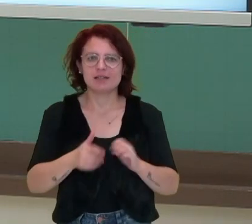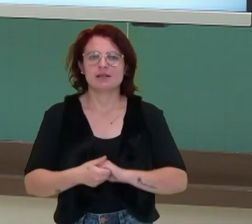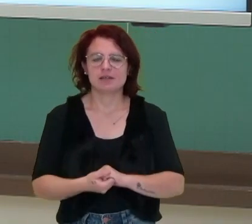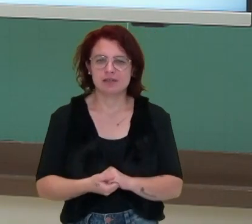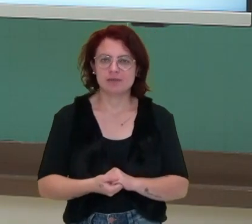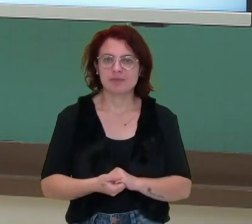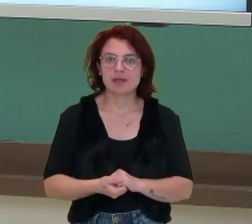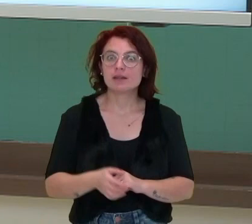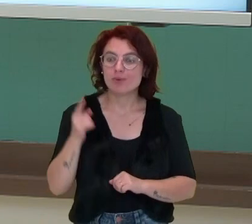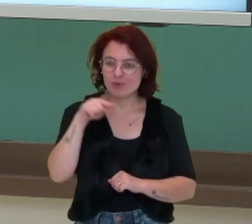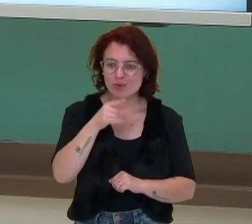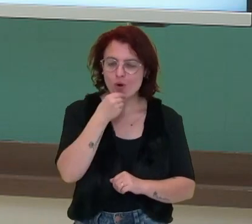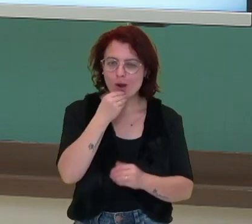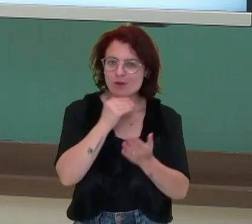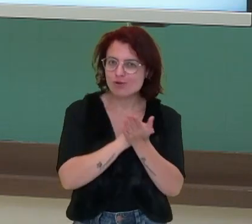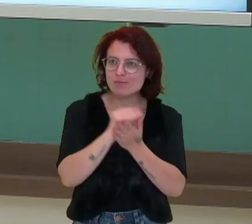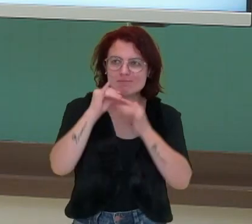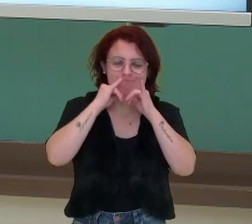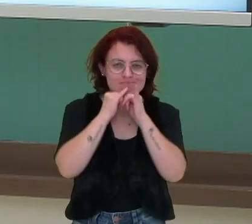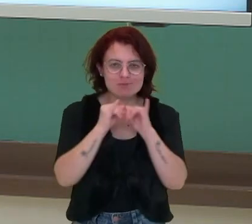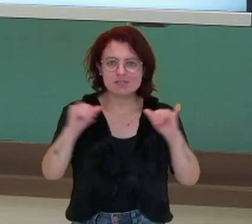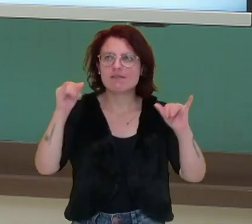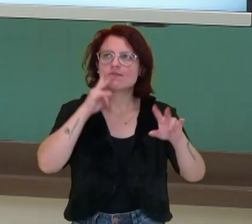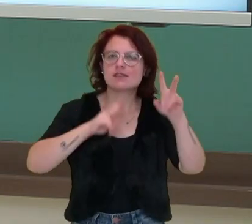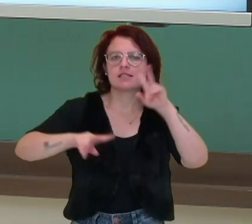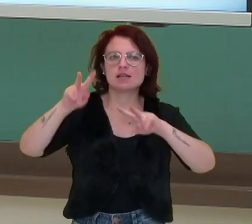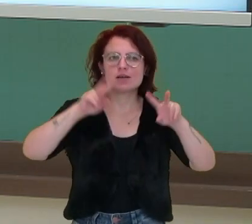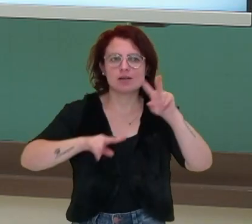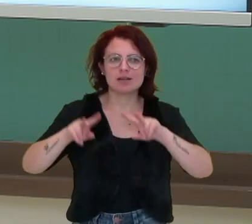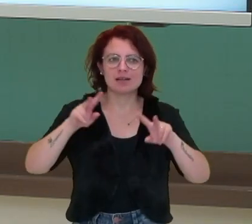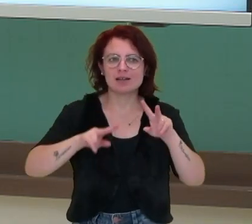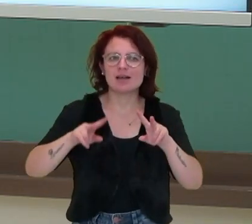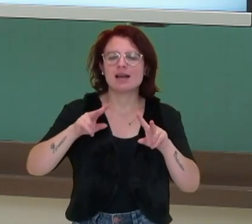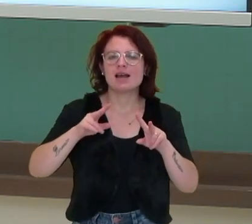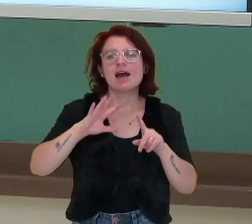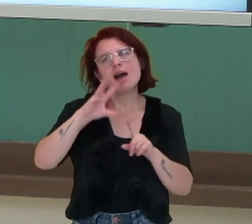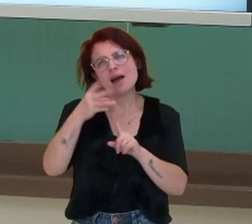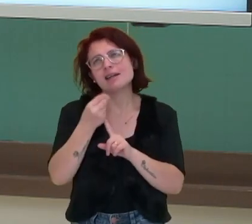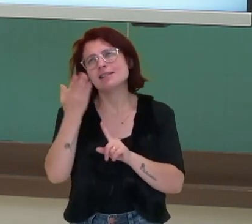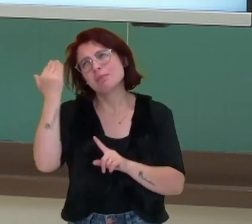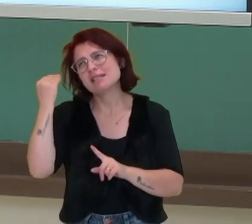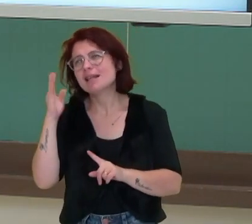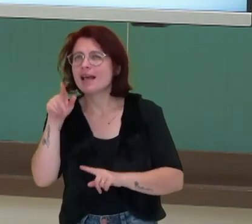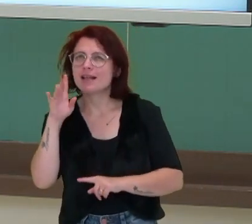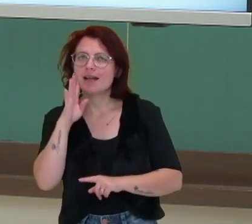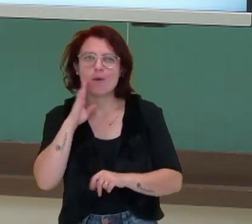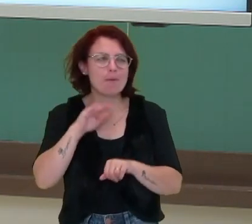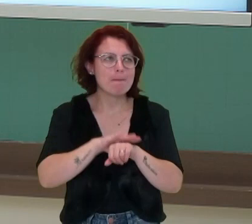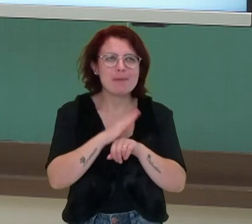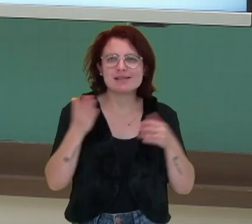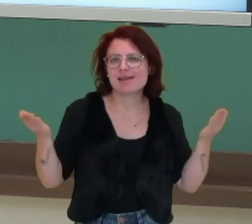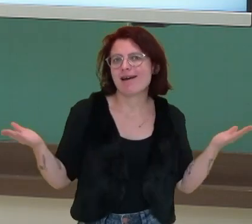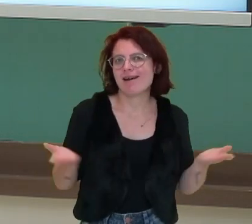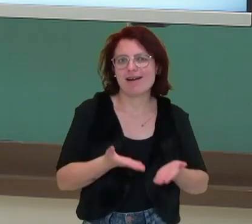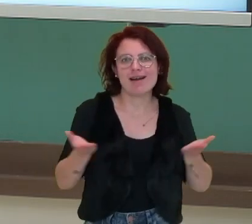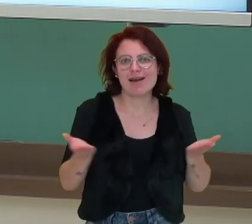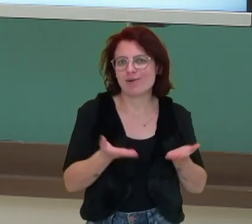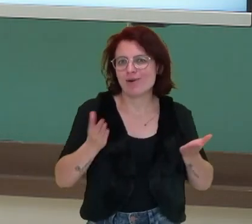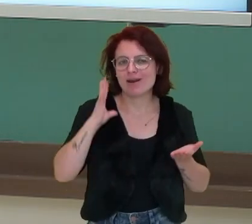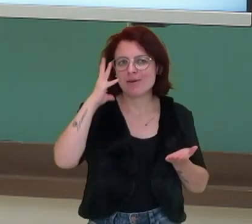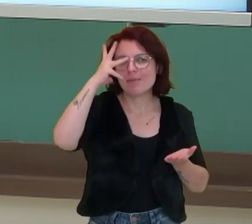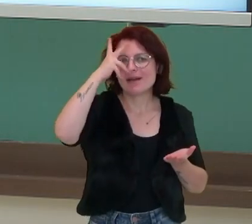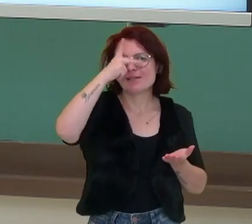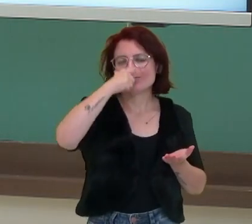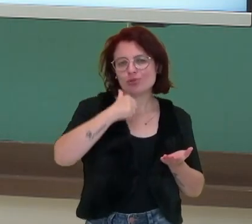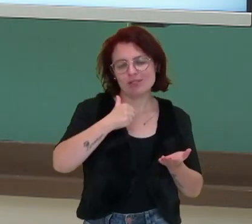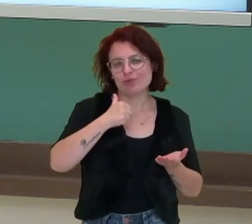arma do movimento futurista, e ele começa a trazer essa visão, falando assim, pô, a arte do passado é legal, mas é muito mais bonito do que a Vittorio Samothrace, aquela escultura